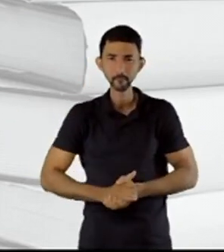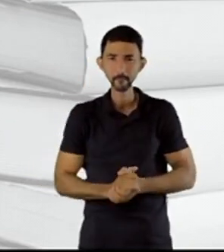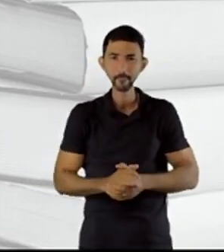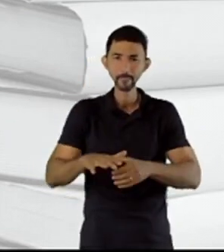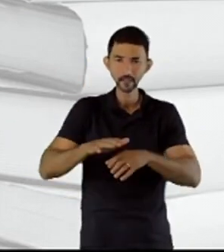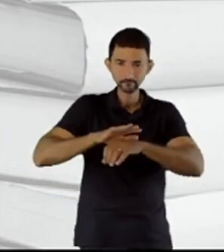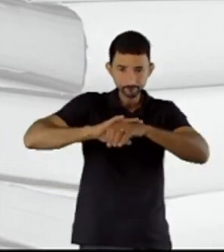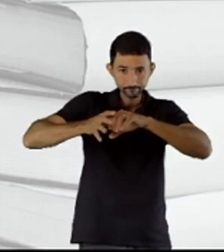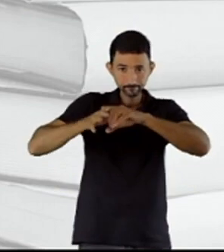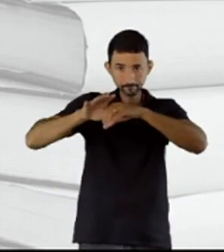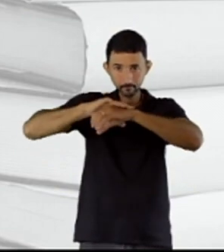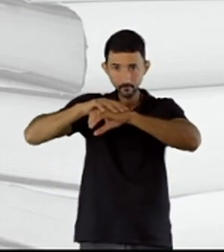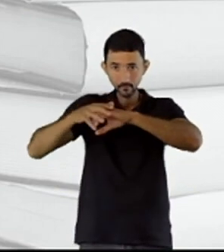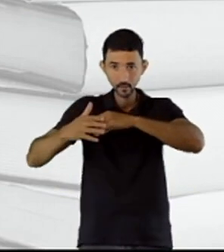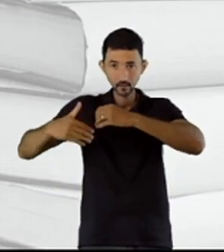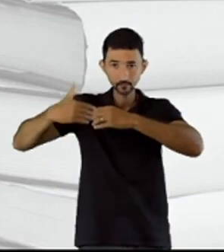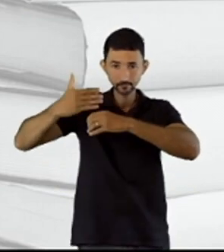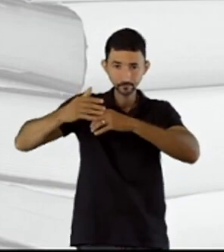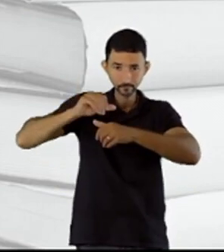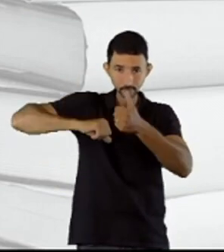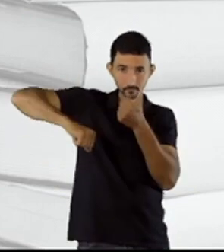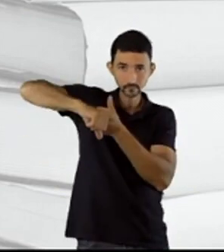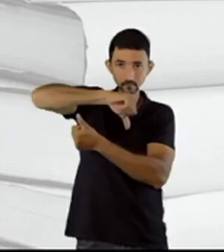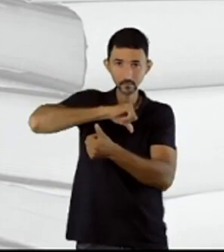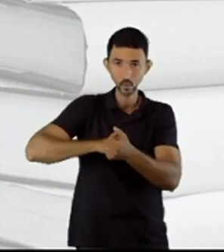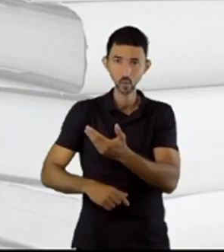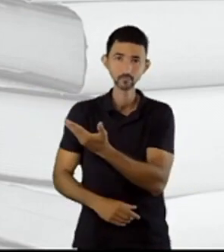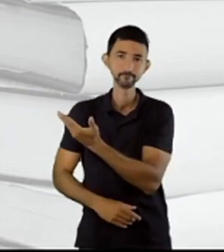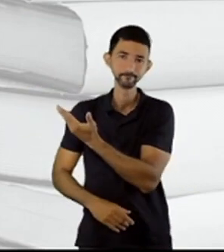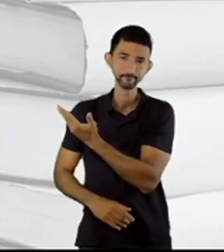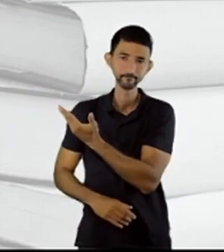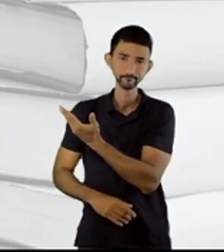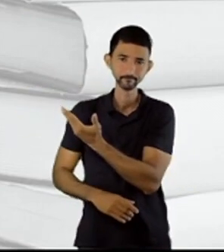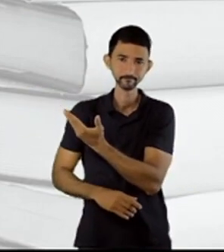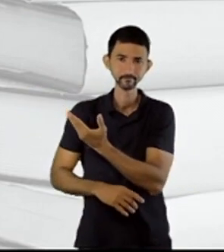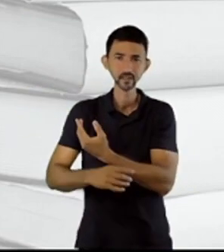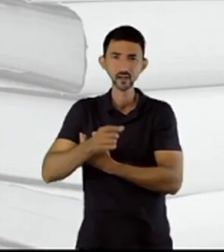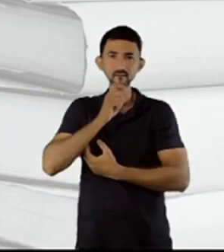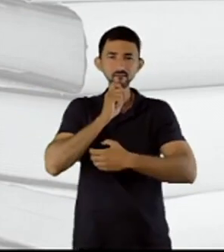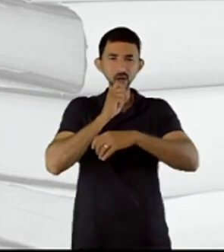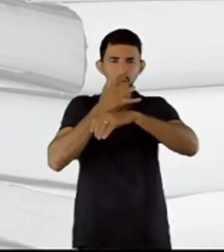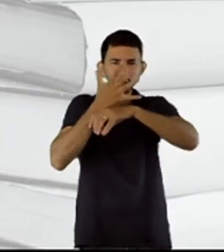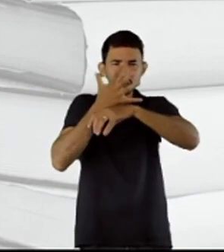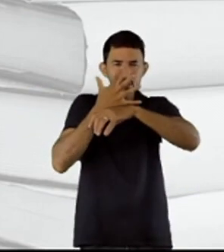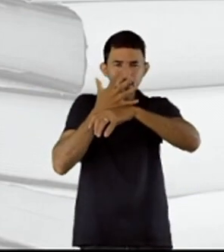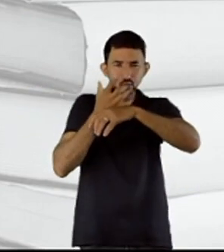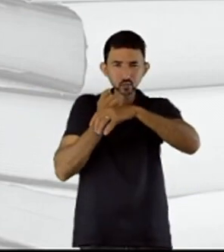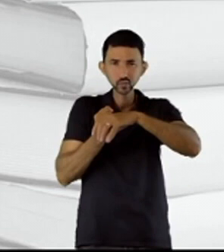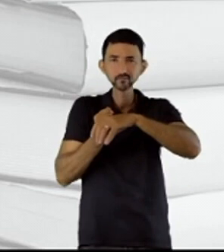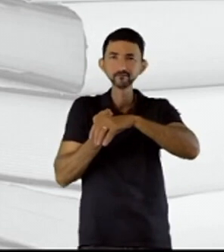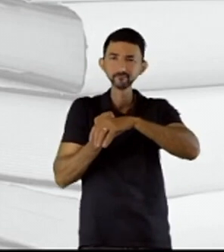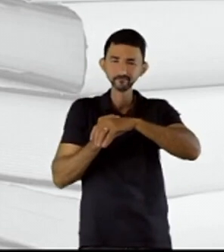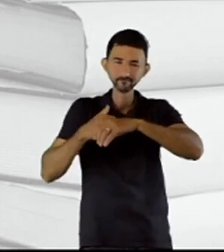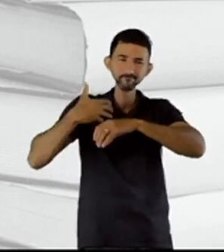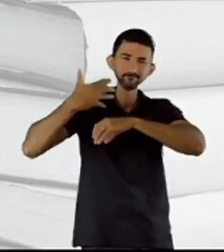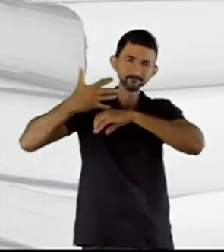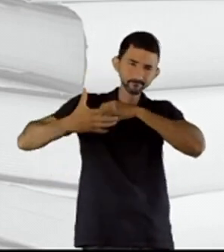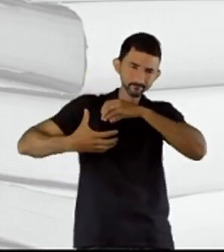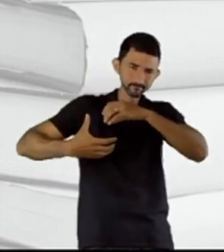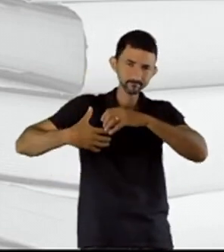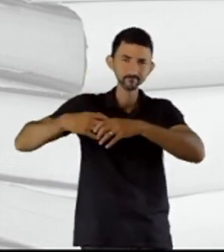desse aspecto para este aqui, com ele já mais resfriado, né,